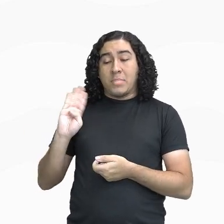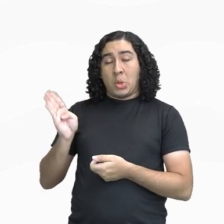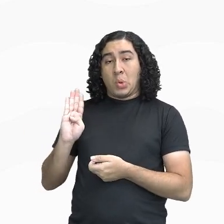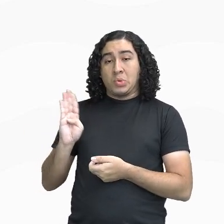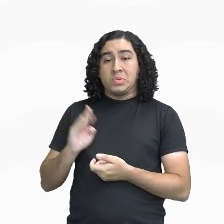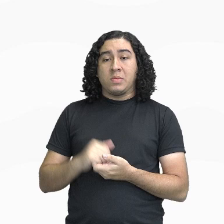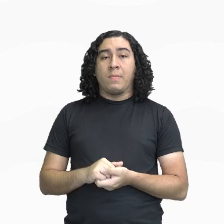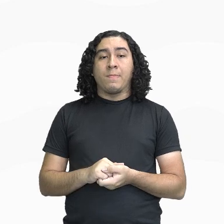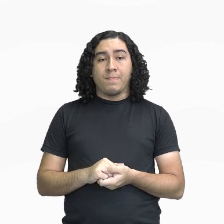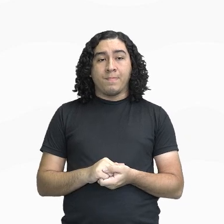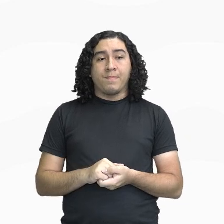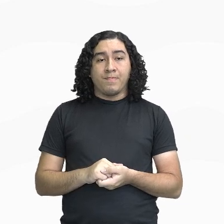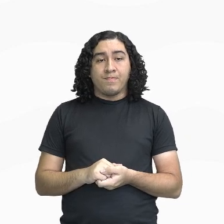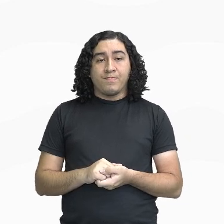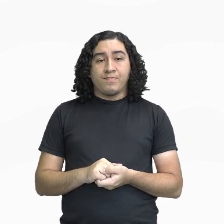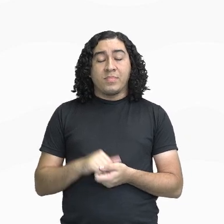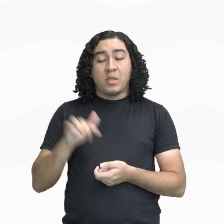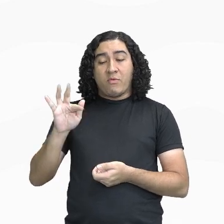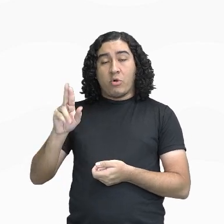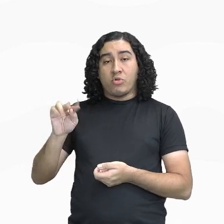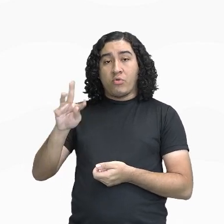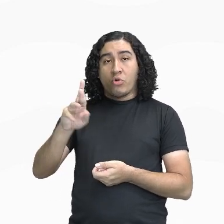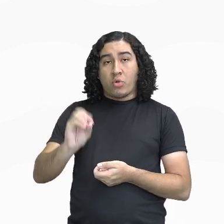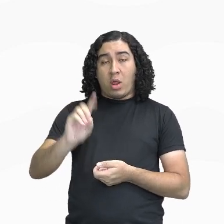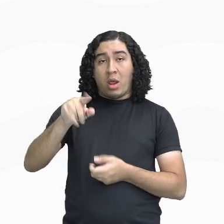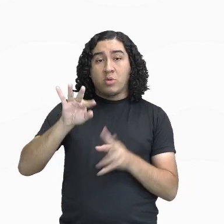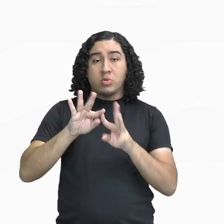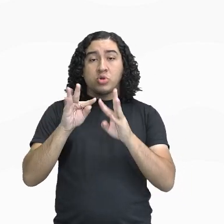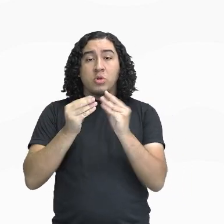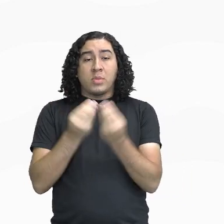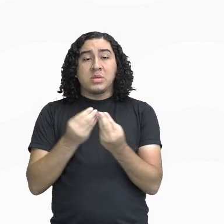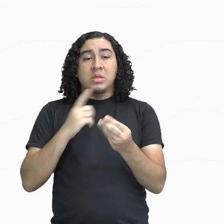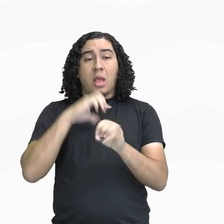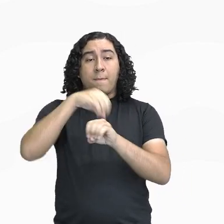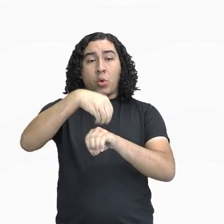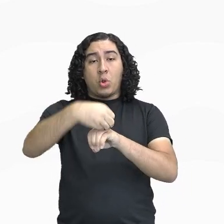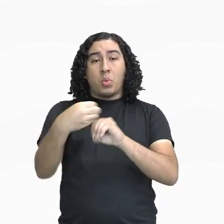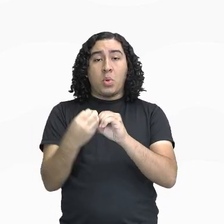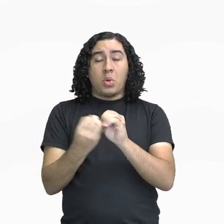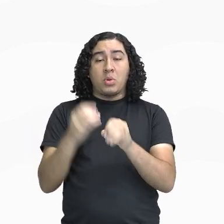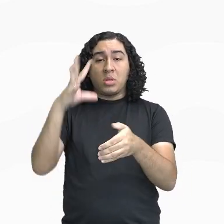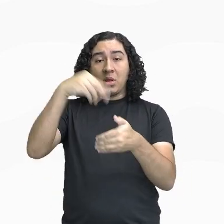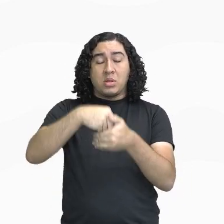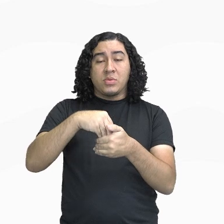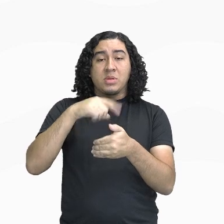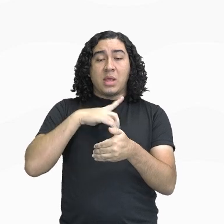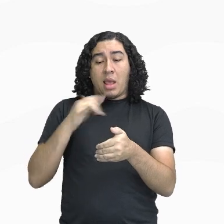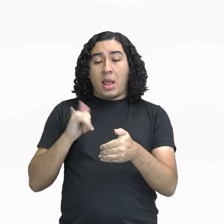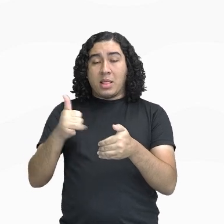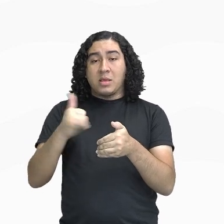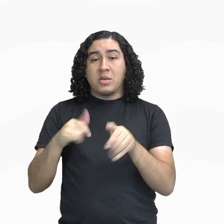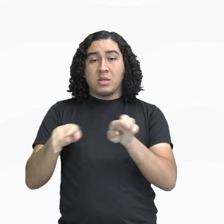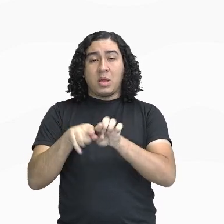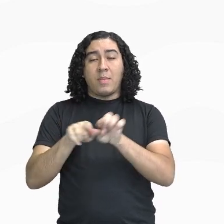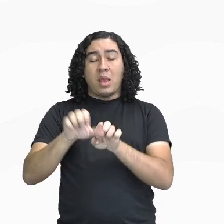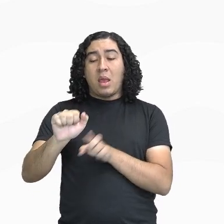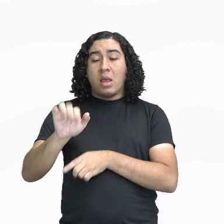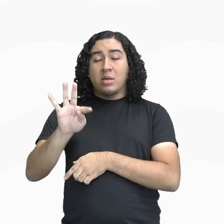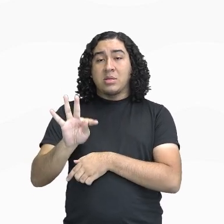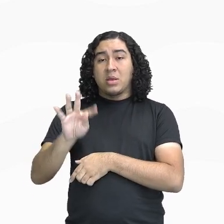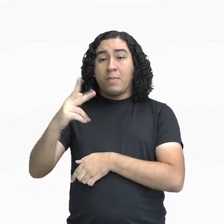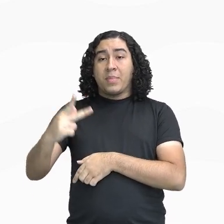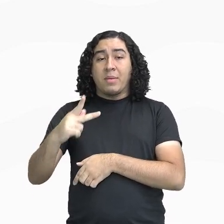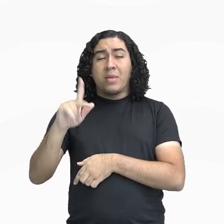O fósforo, ele é um componente vital de moléculas que armazenam e transportam energia, como ATP,